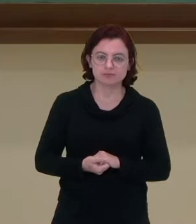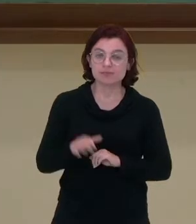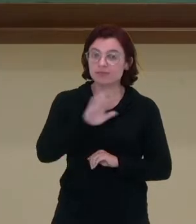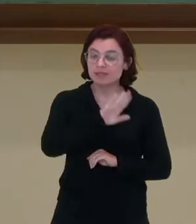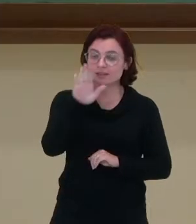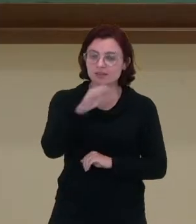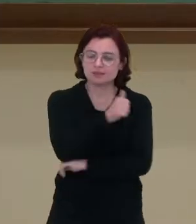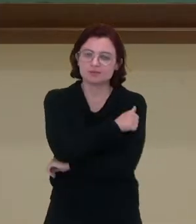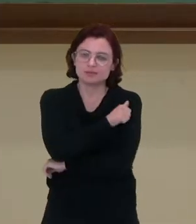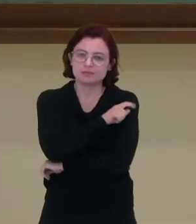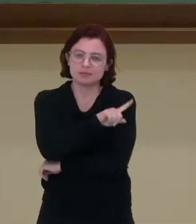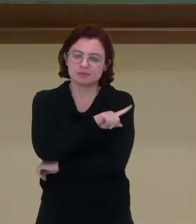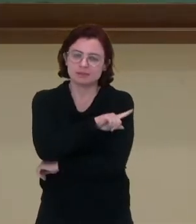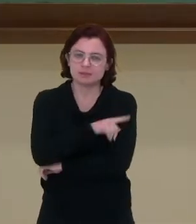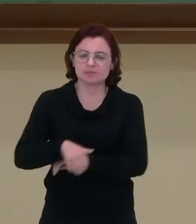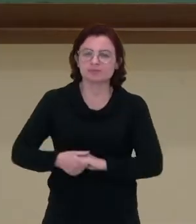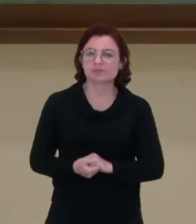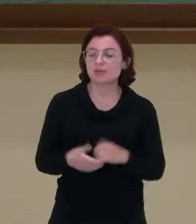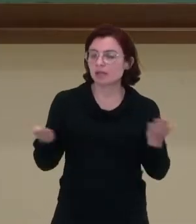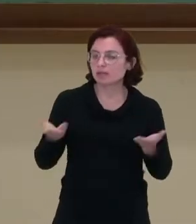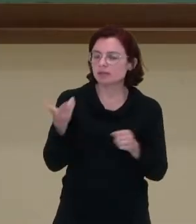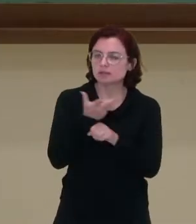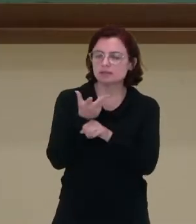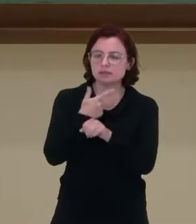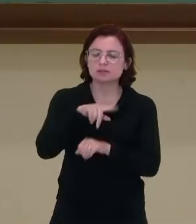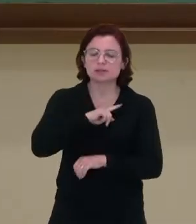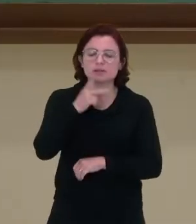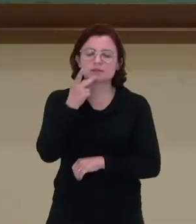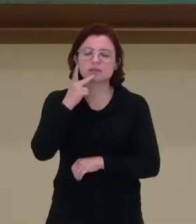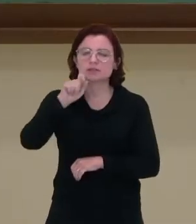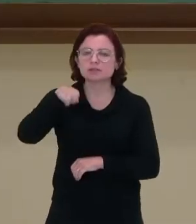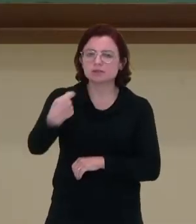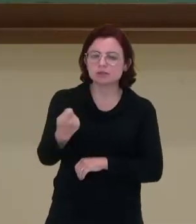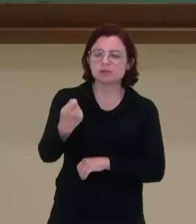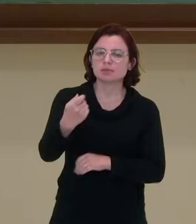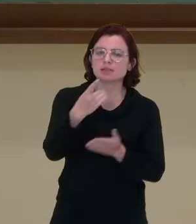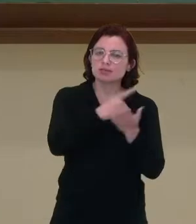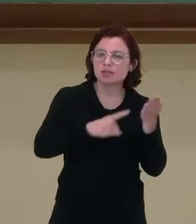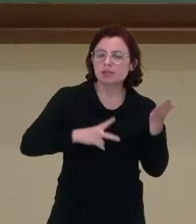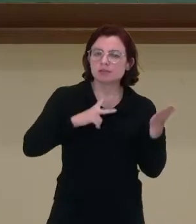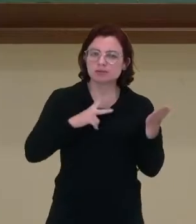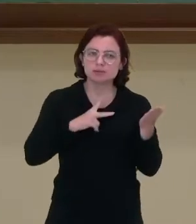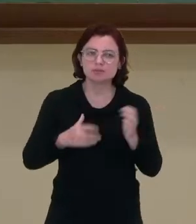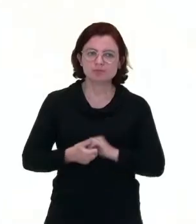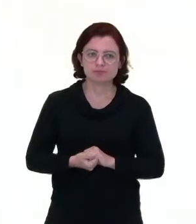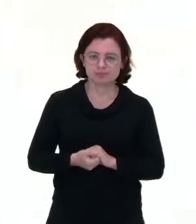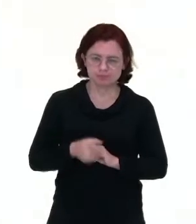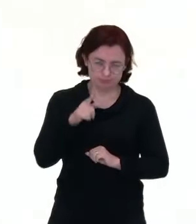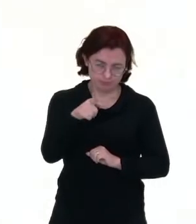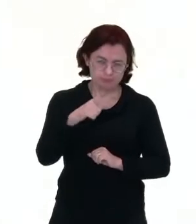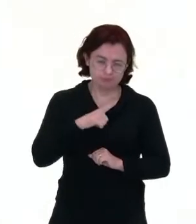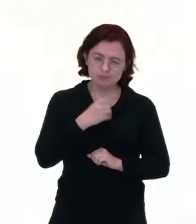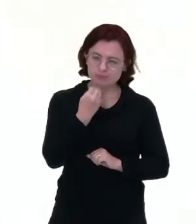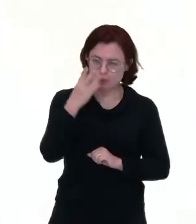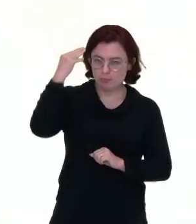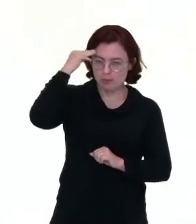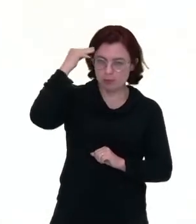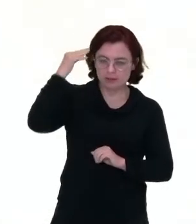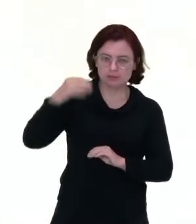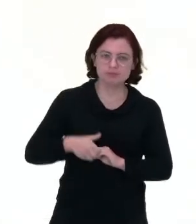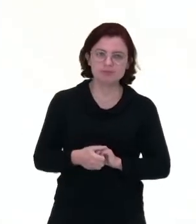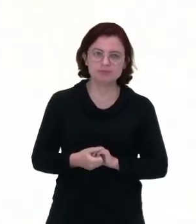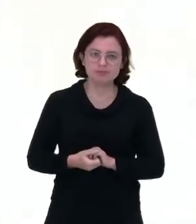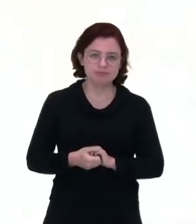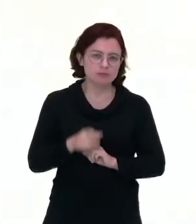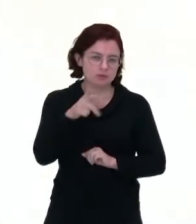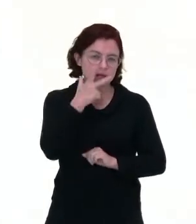Olá, estudantes da primeira série! Nesse vídeo vamos falar sobre diário pessoal. Você tem uma boa memória? O que